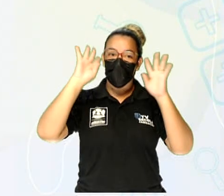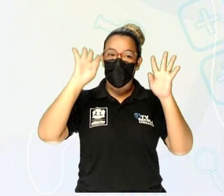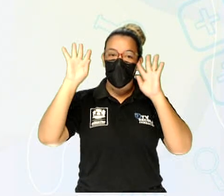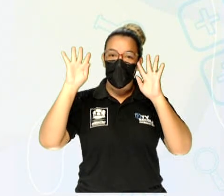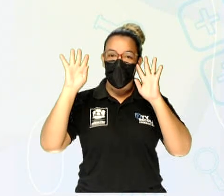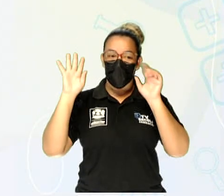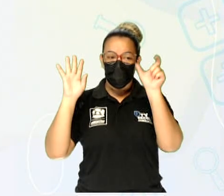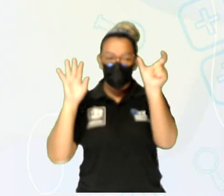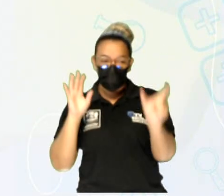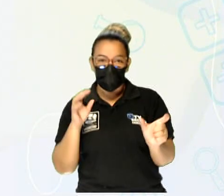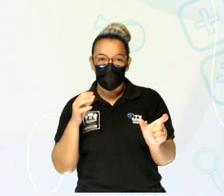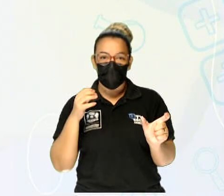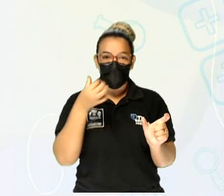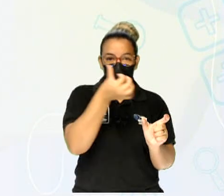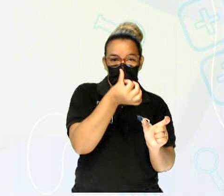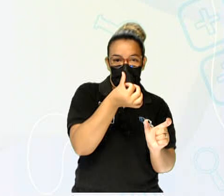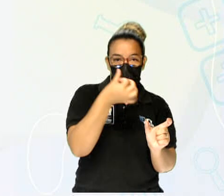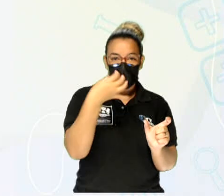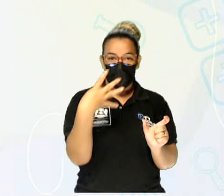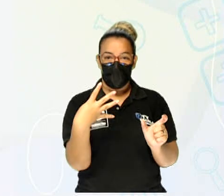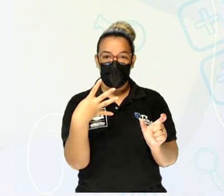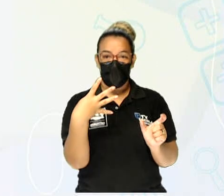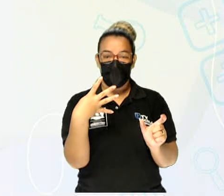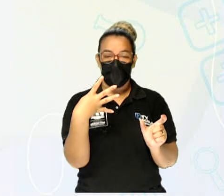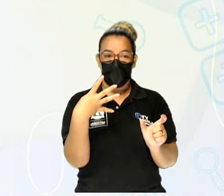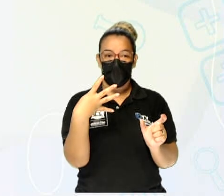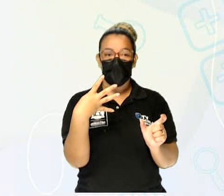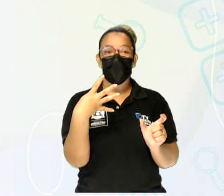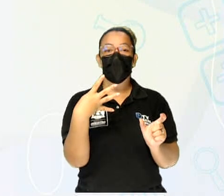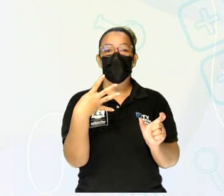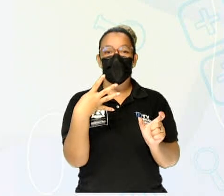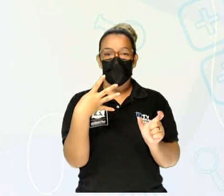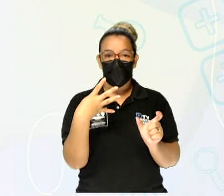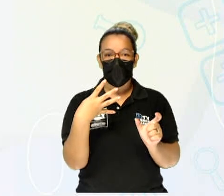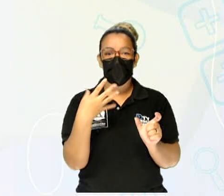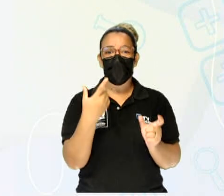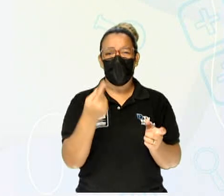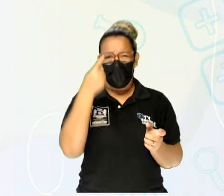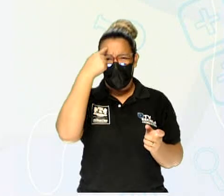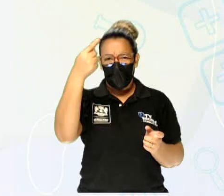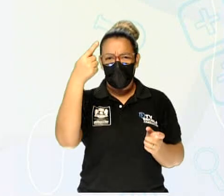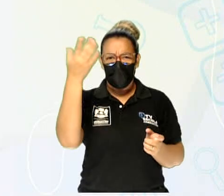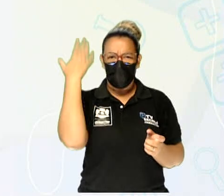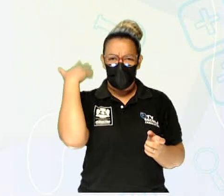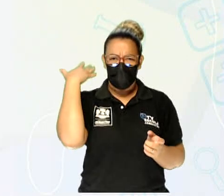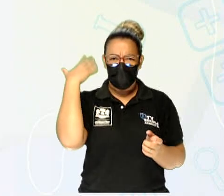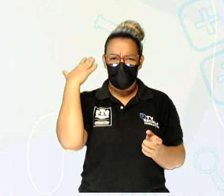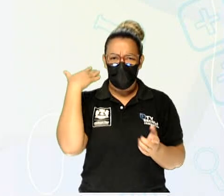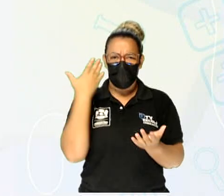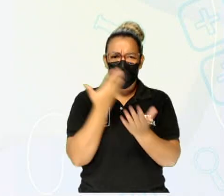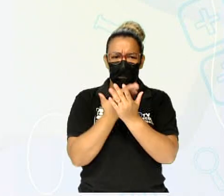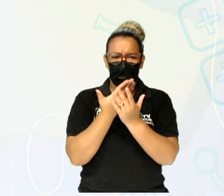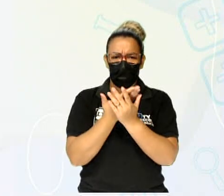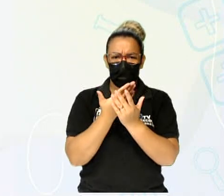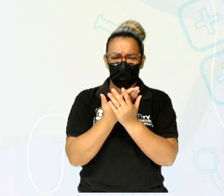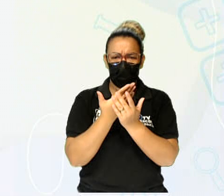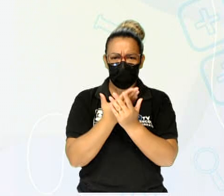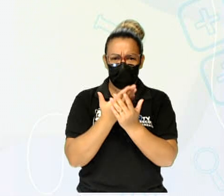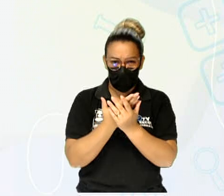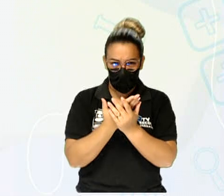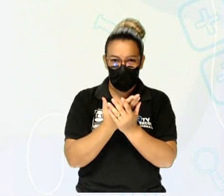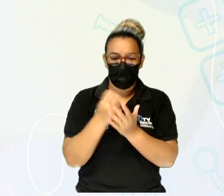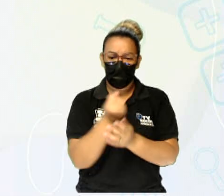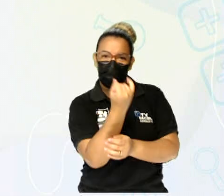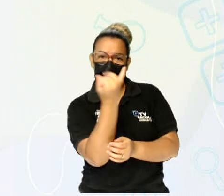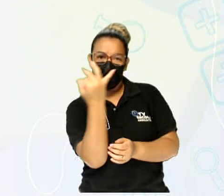tem 64 figurinhas. Trazendo um pouco a aula passada, que nós trabalhamos sobre o sistema de numeração